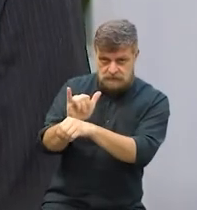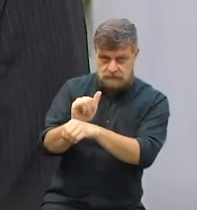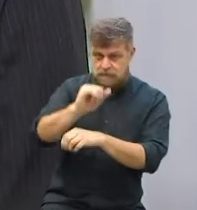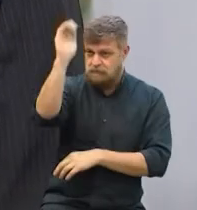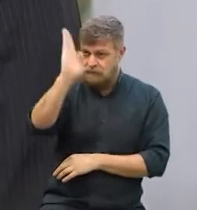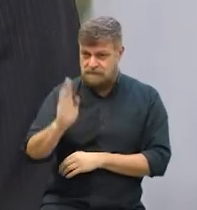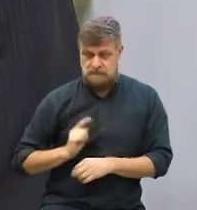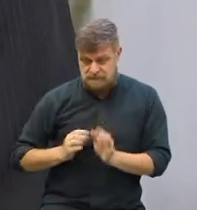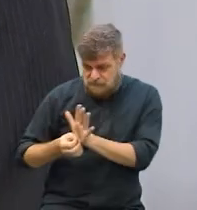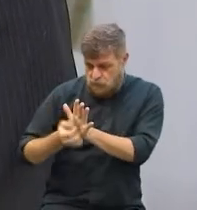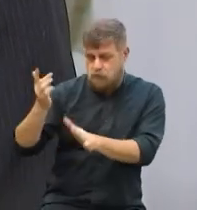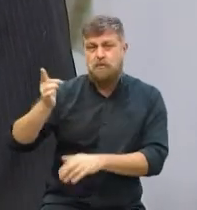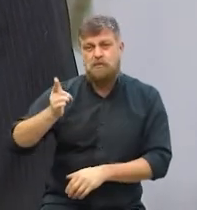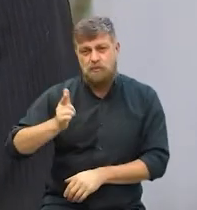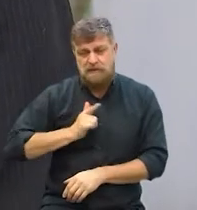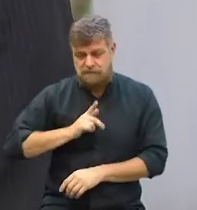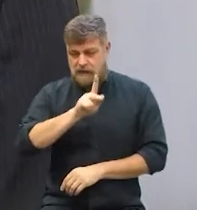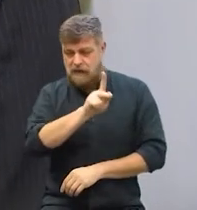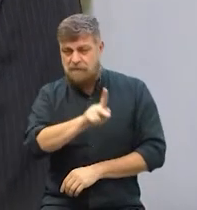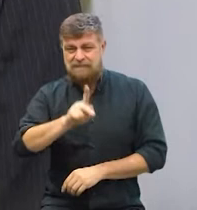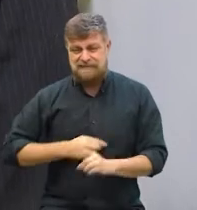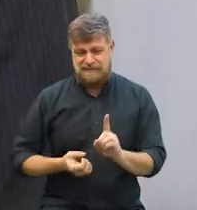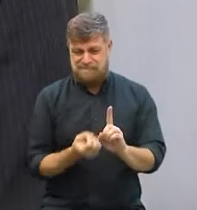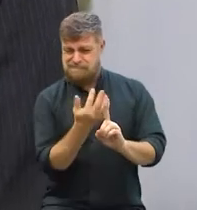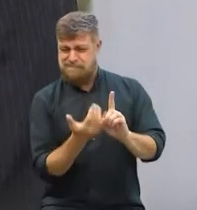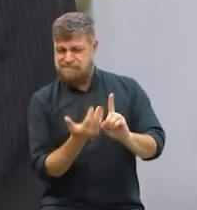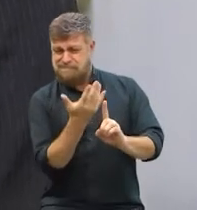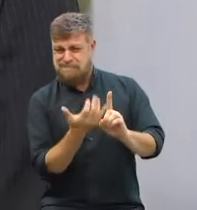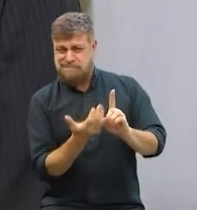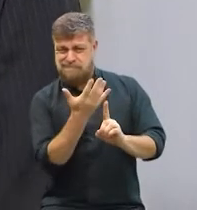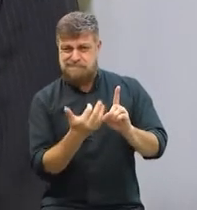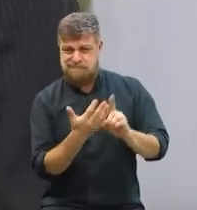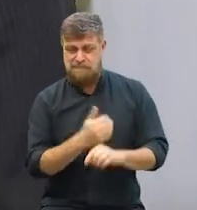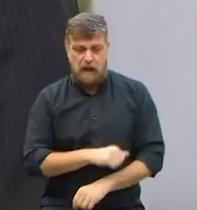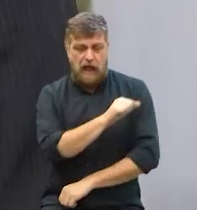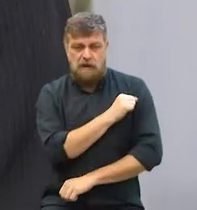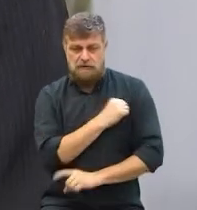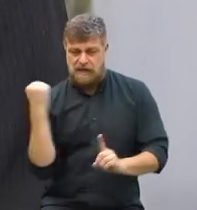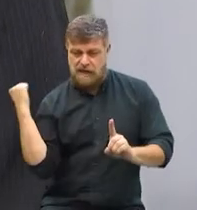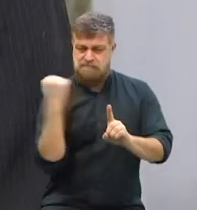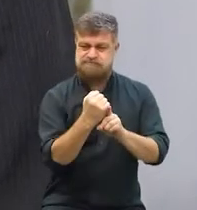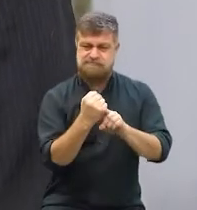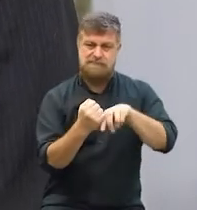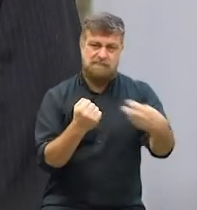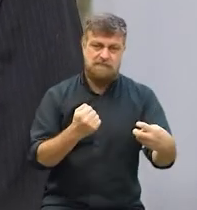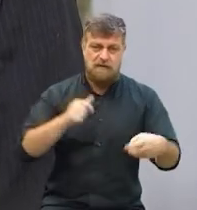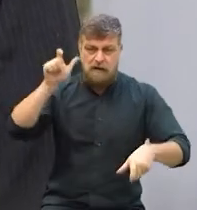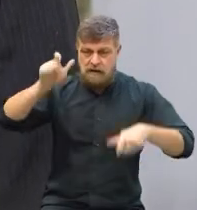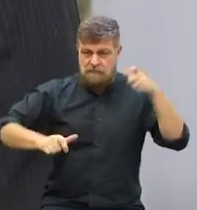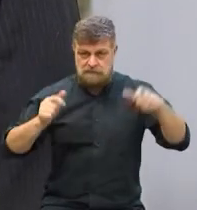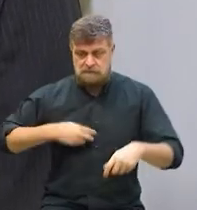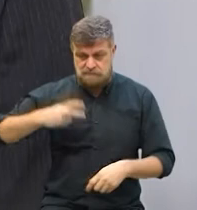Mas a gente vê pelo Brasil que teve inúmeros casos aí, professora que foi queimada, alunos que foram esfaqueados, né?